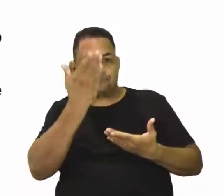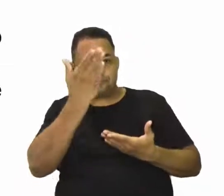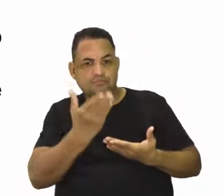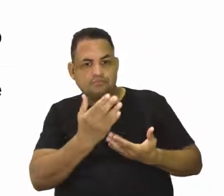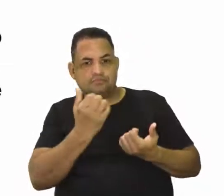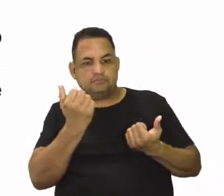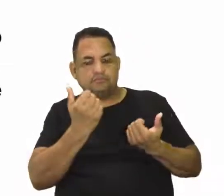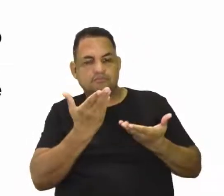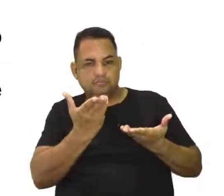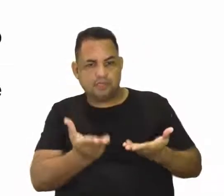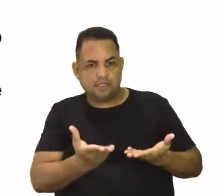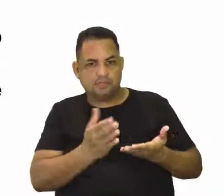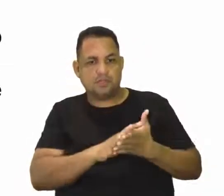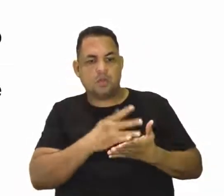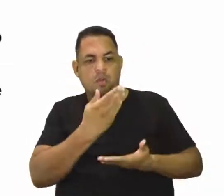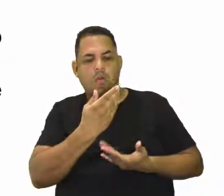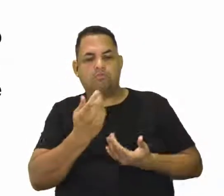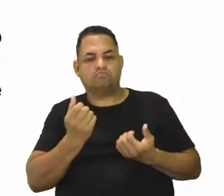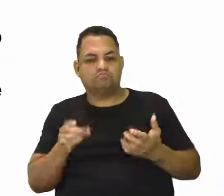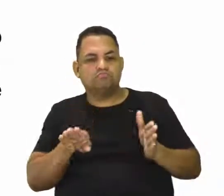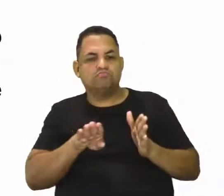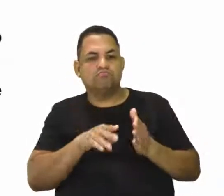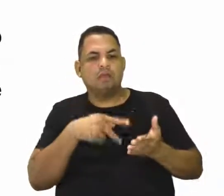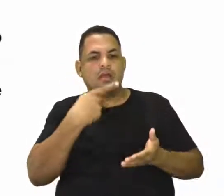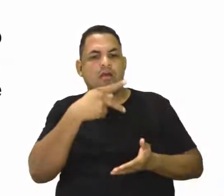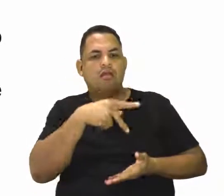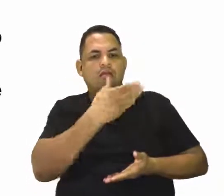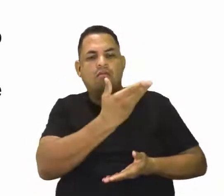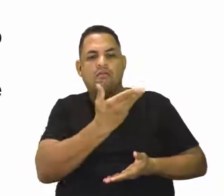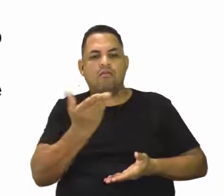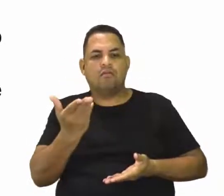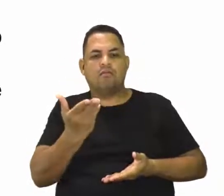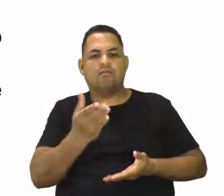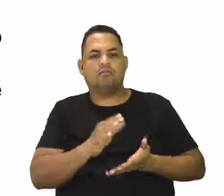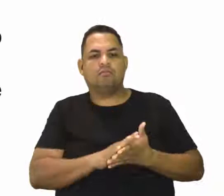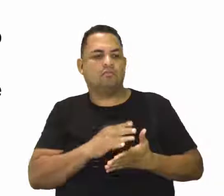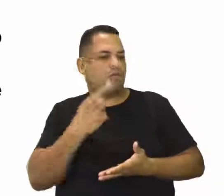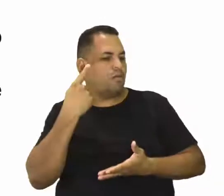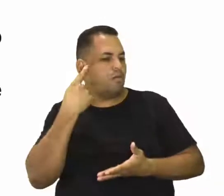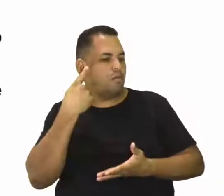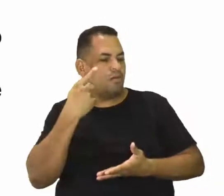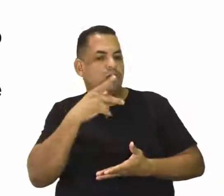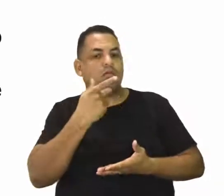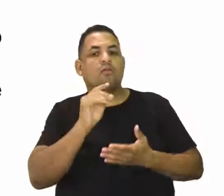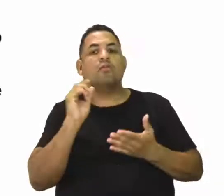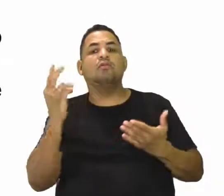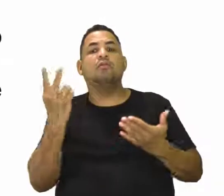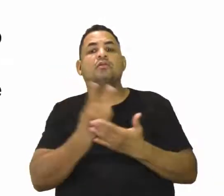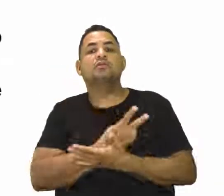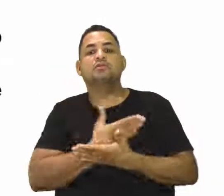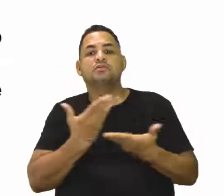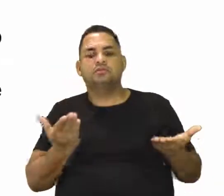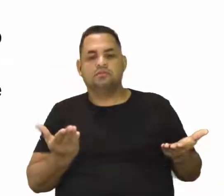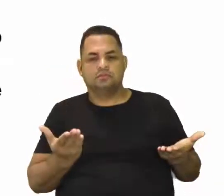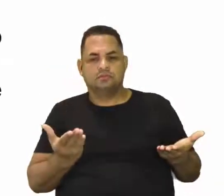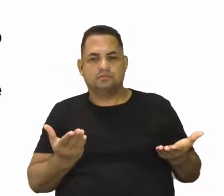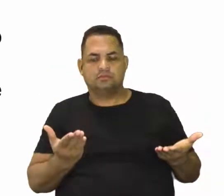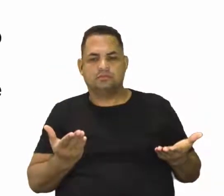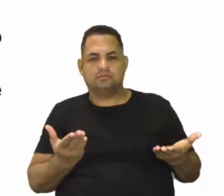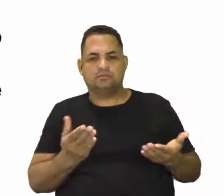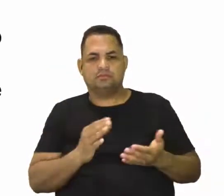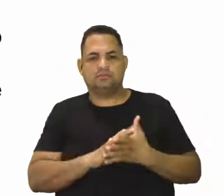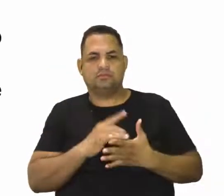assessor chegou Ah e falou no ouvido dele o que está acontecendo